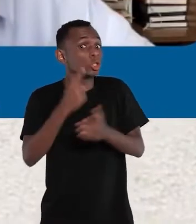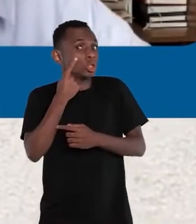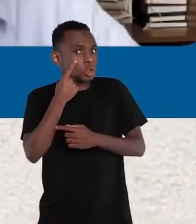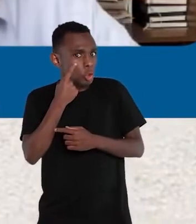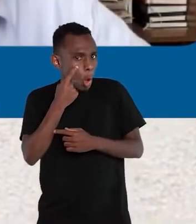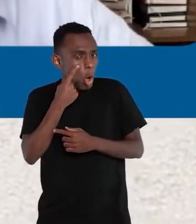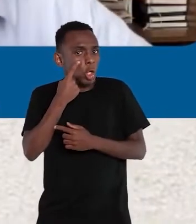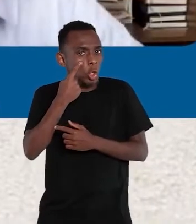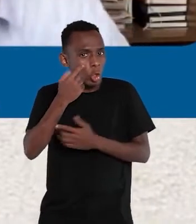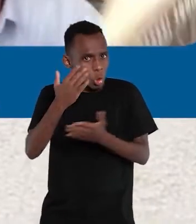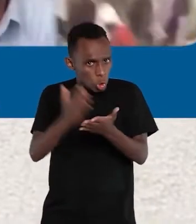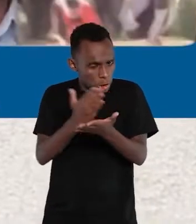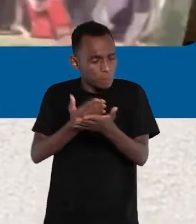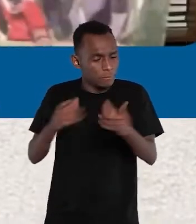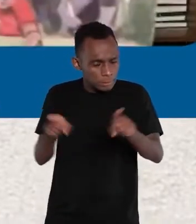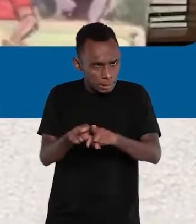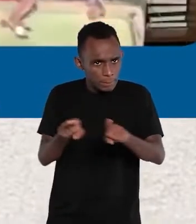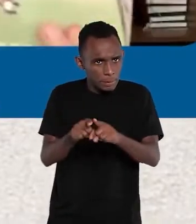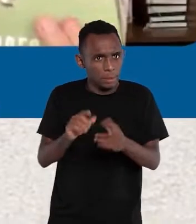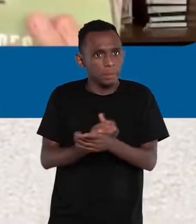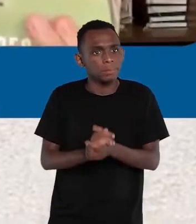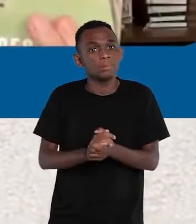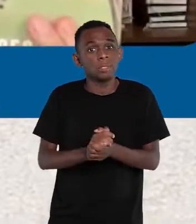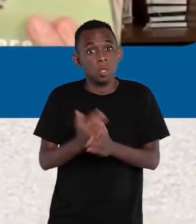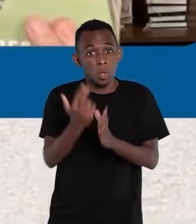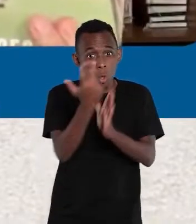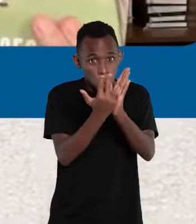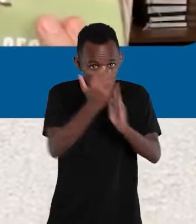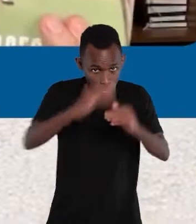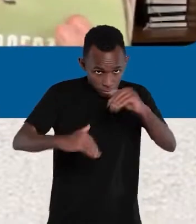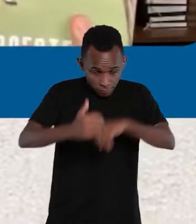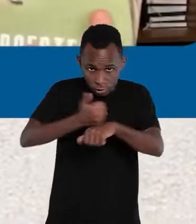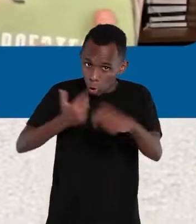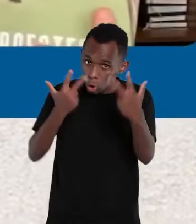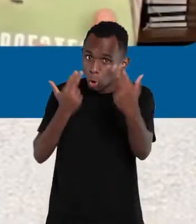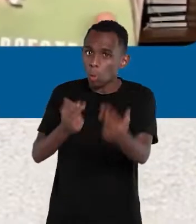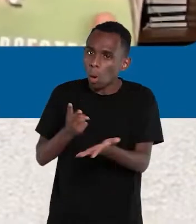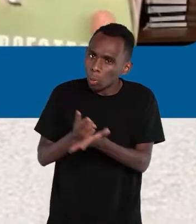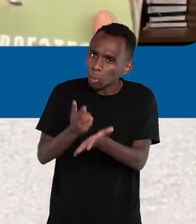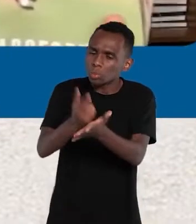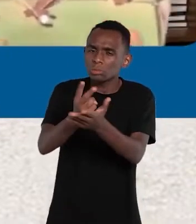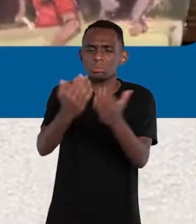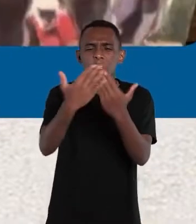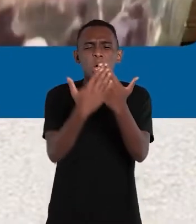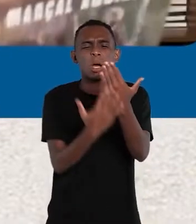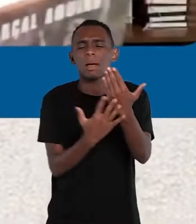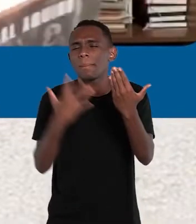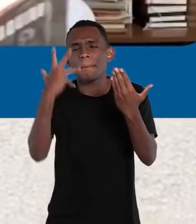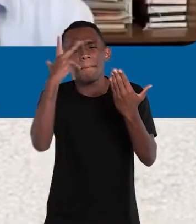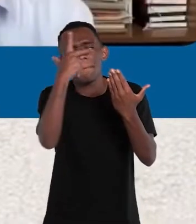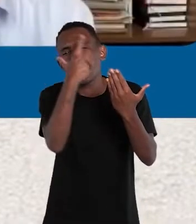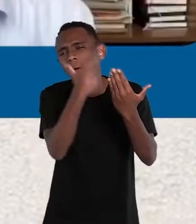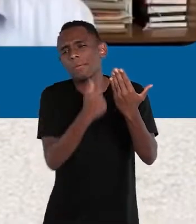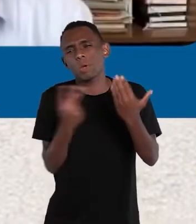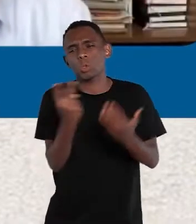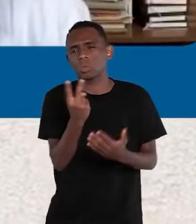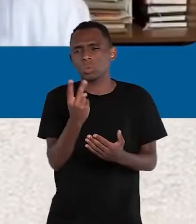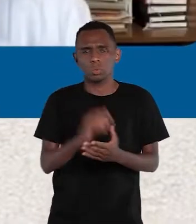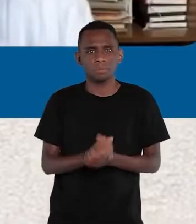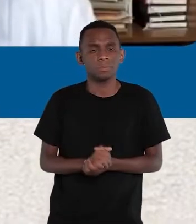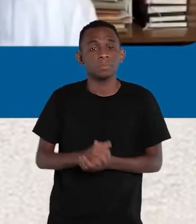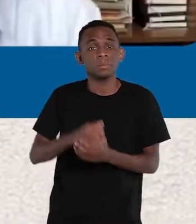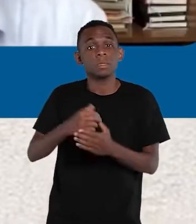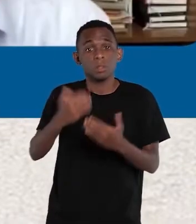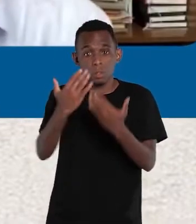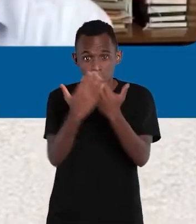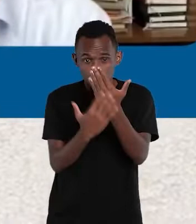Aquino mostra a capa de seu livro Baixo Esplendor, que tem uma mulher deitada com calça vermelha e blusa azul. Baixo O mesmo